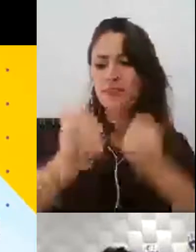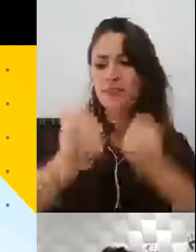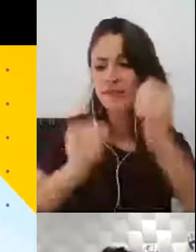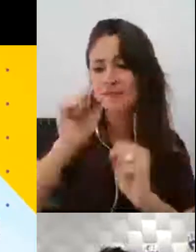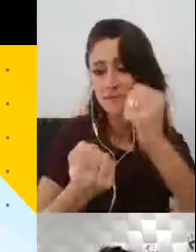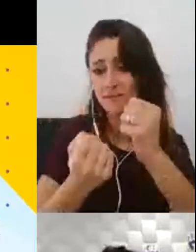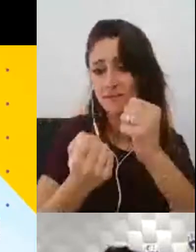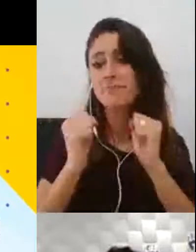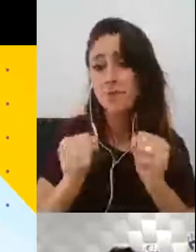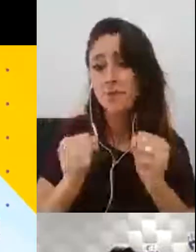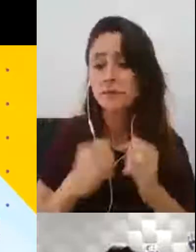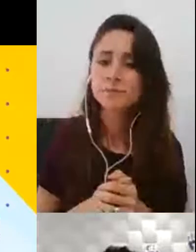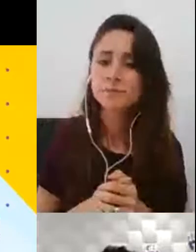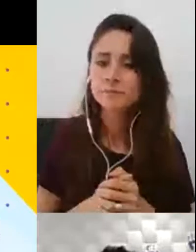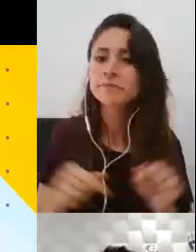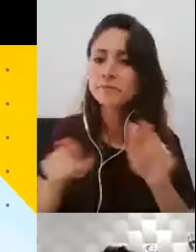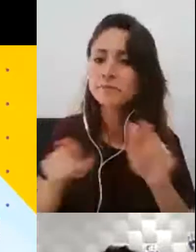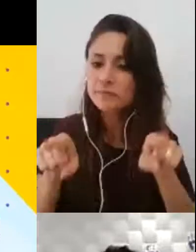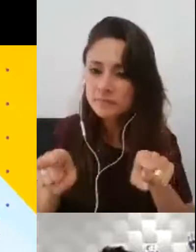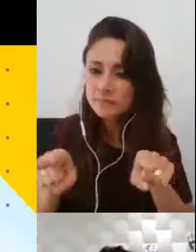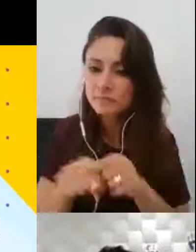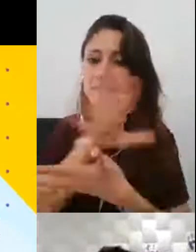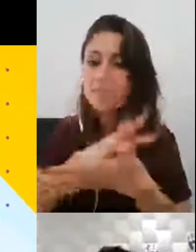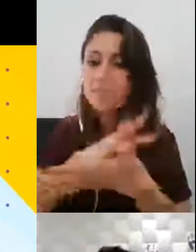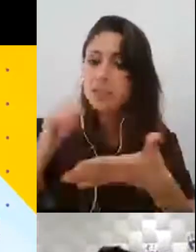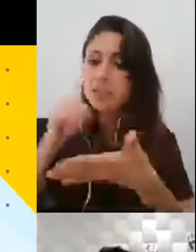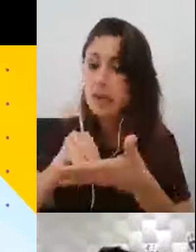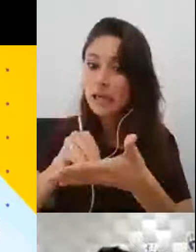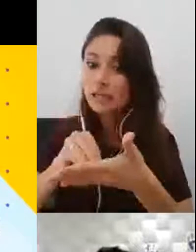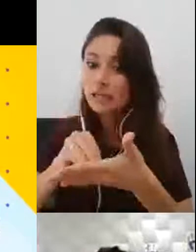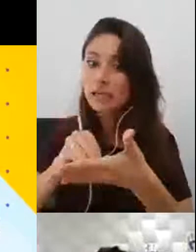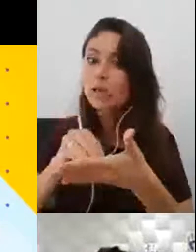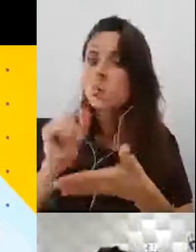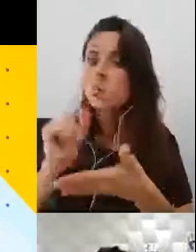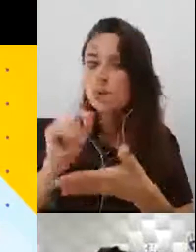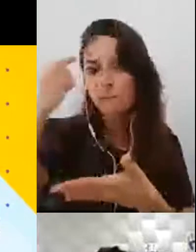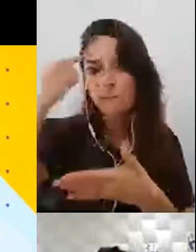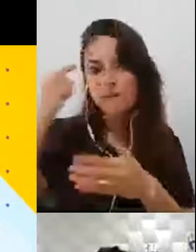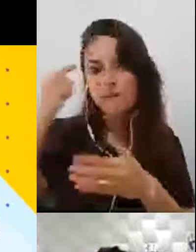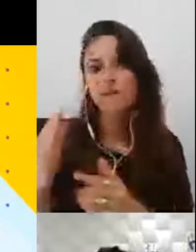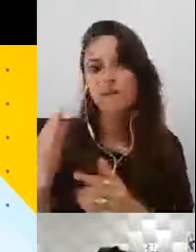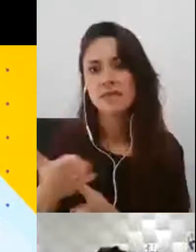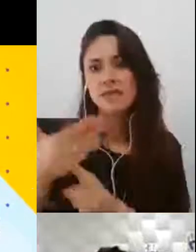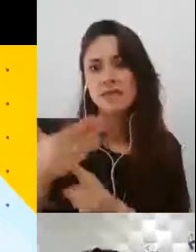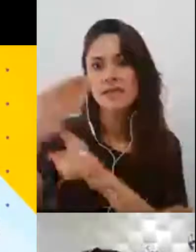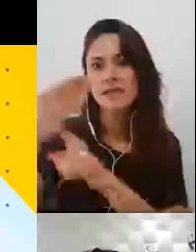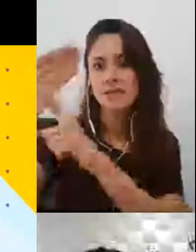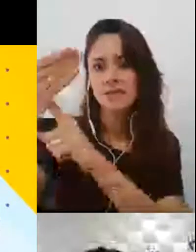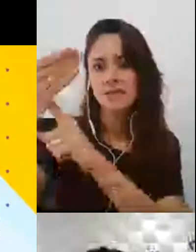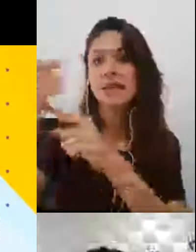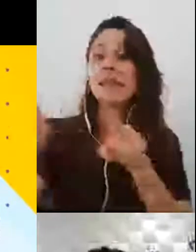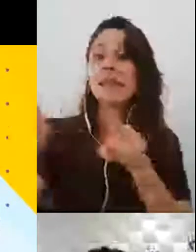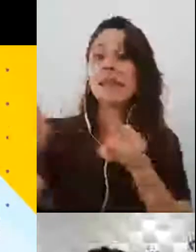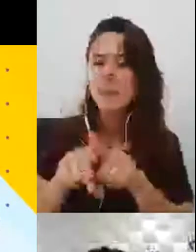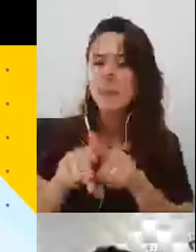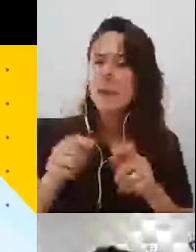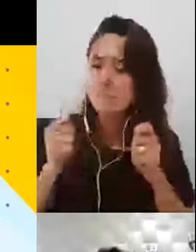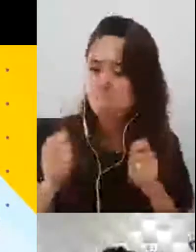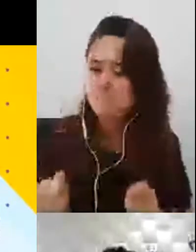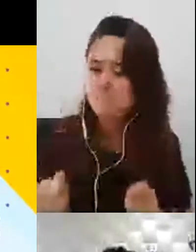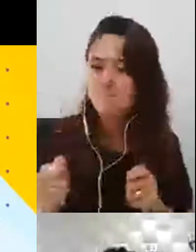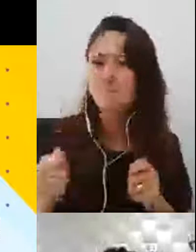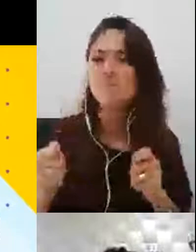O design tecnológico, sempre melhorando os conceitos desse design, com resiliência. Sem dúvida, a resiliência é extremamente importante.